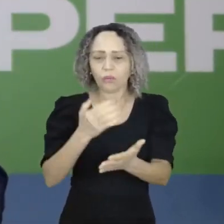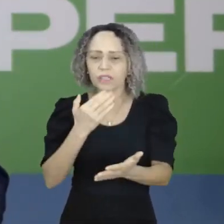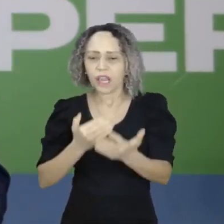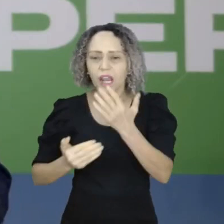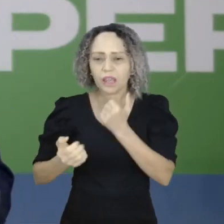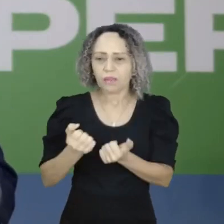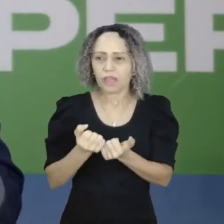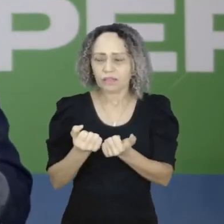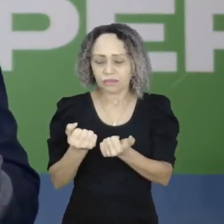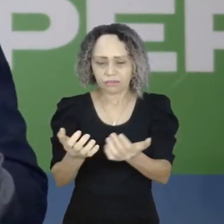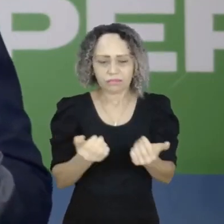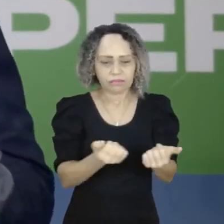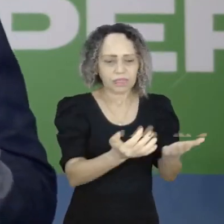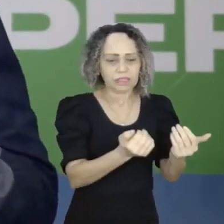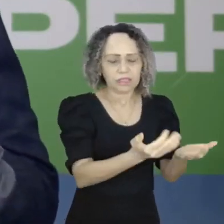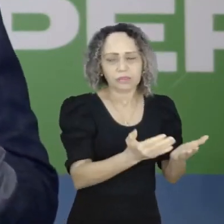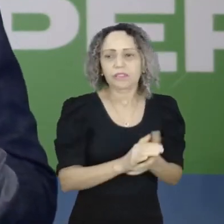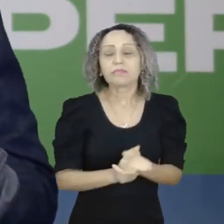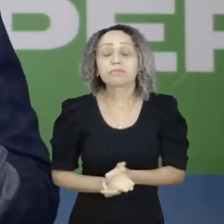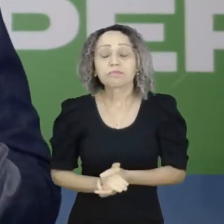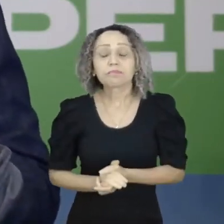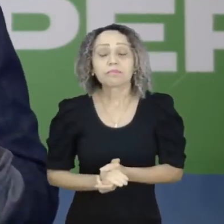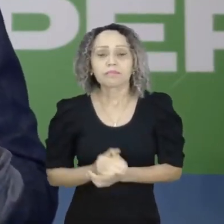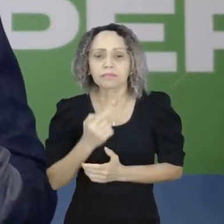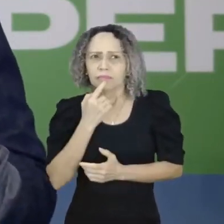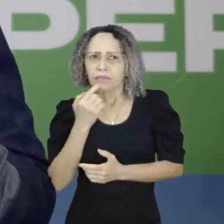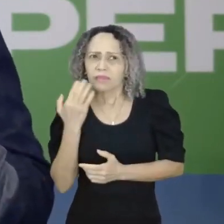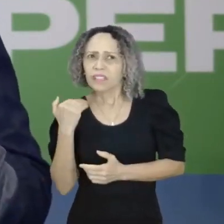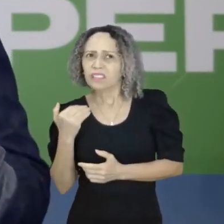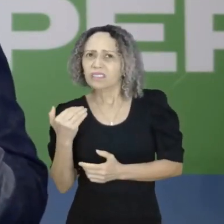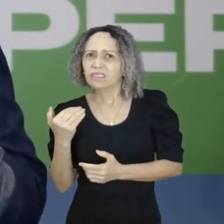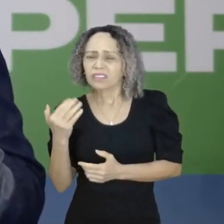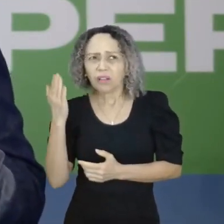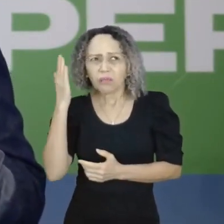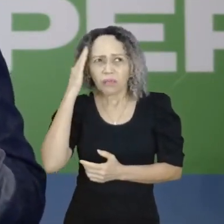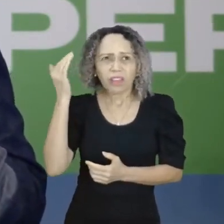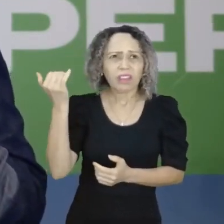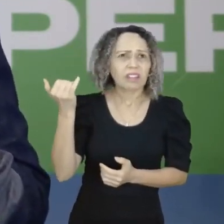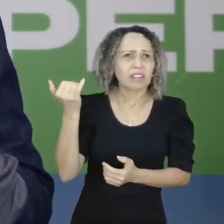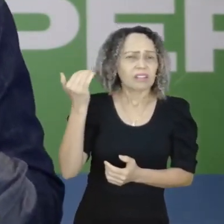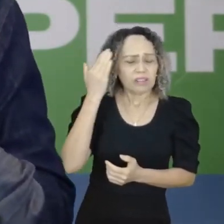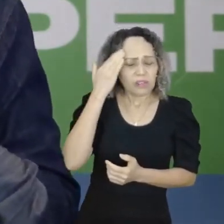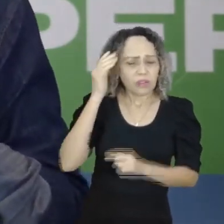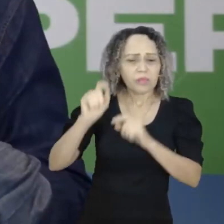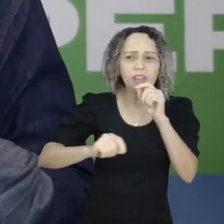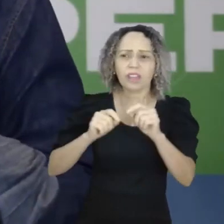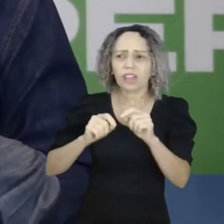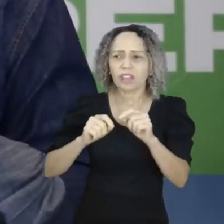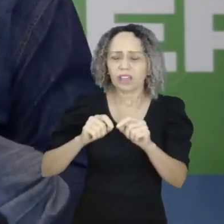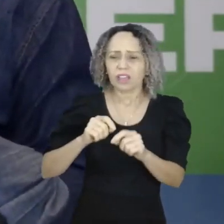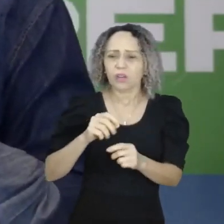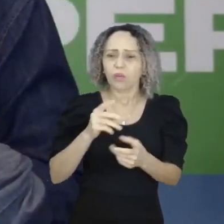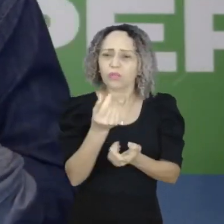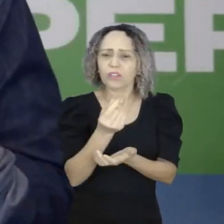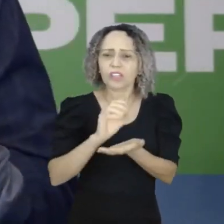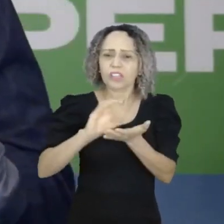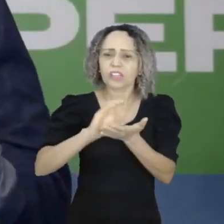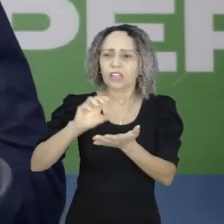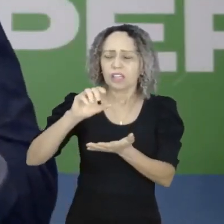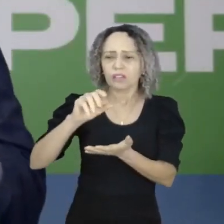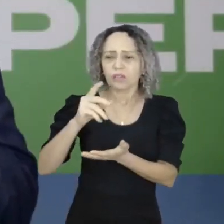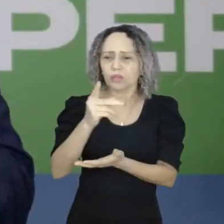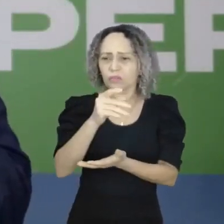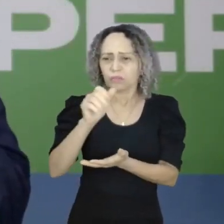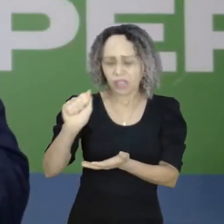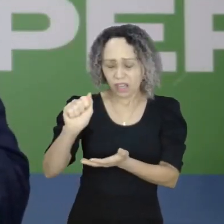Eu fiquei sabendo esses dias pela imprensa que foi diminuído em 90%, 97% o dinheiro do PA. Ou seja, nós tínhamos